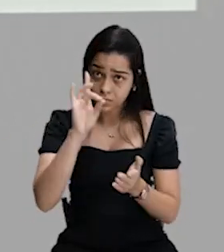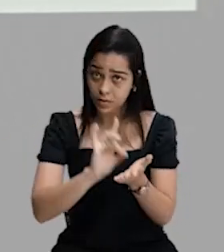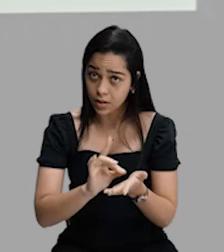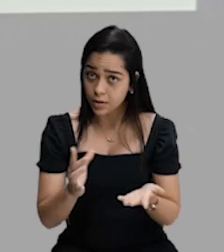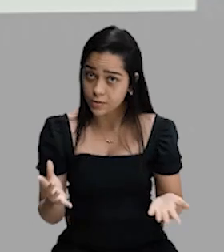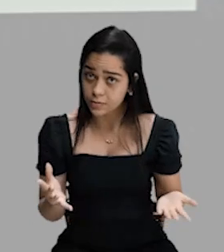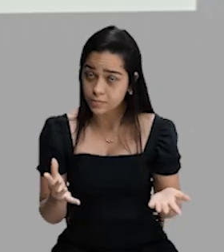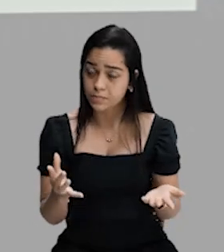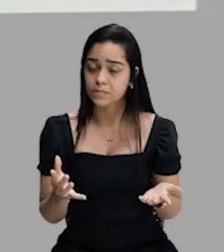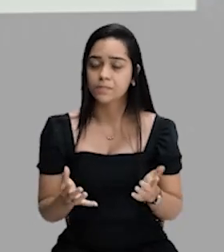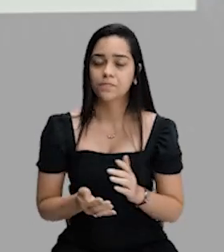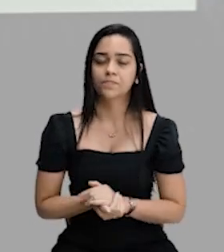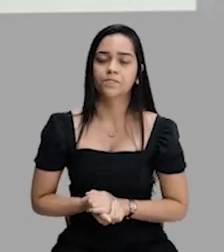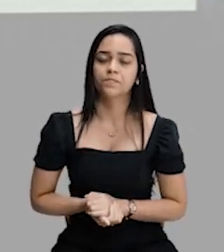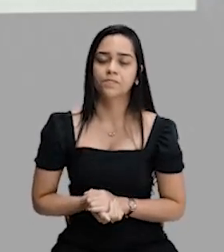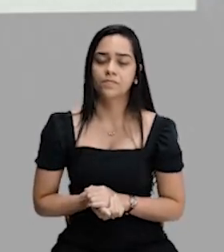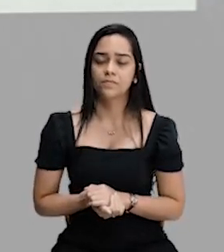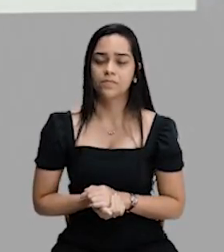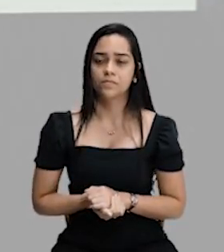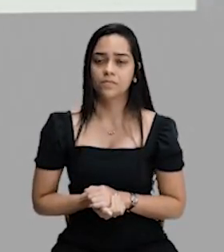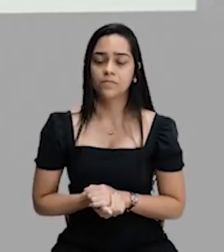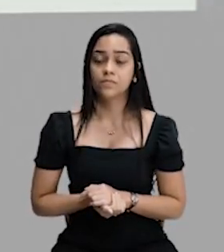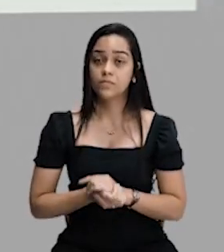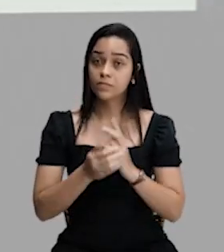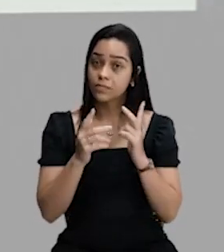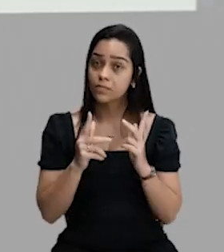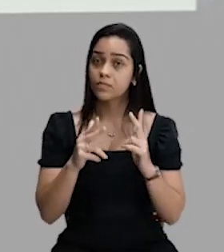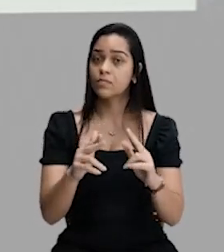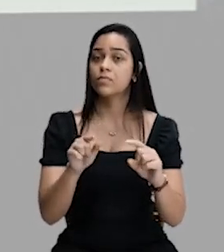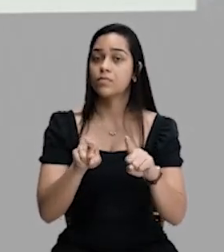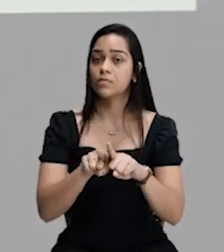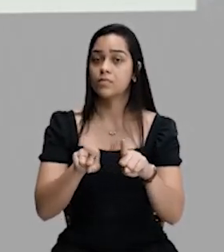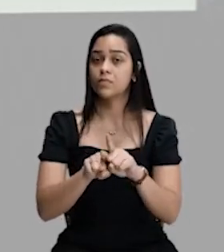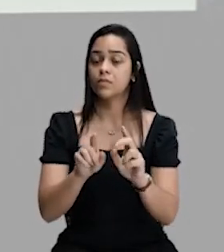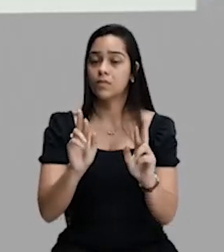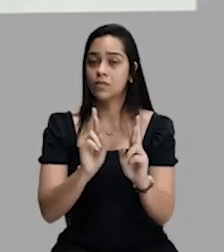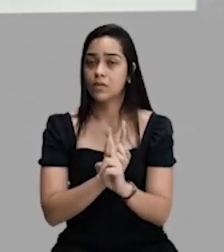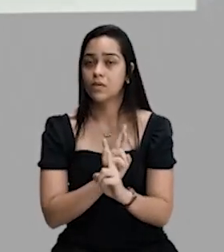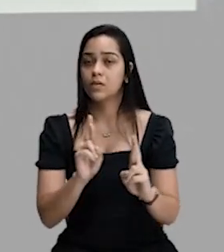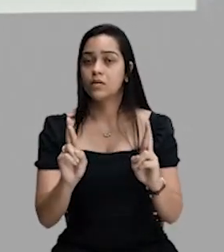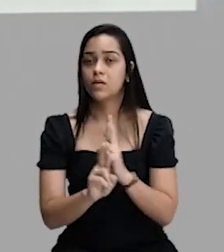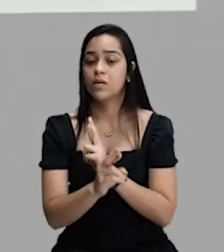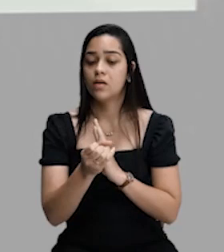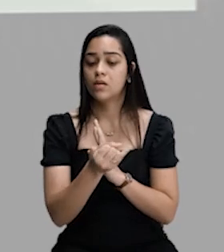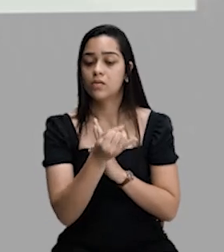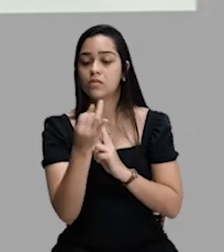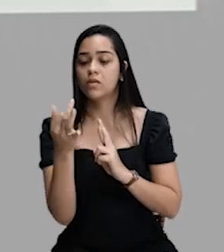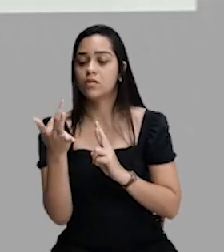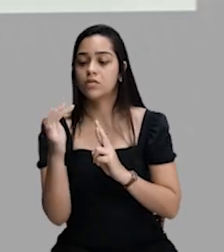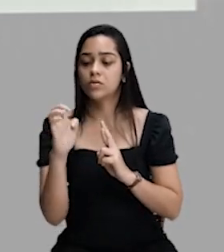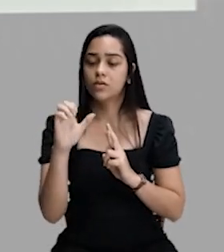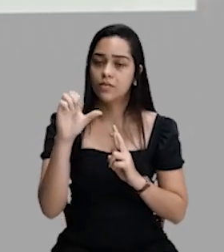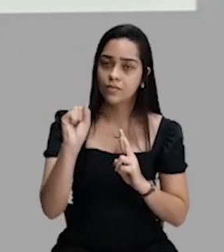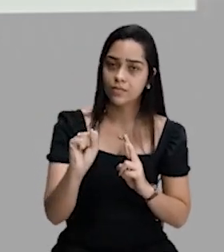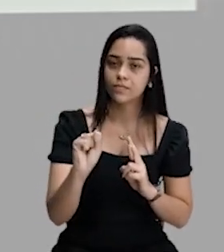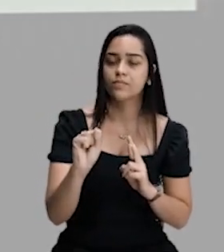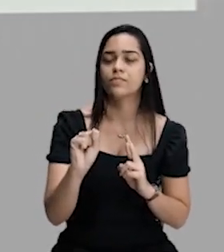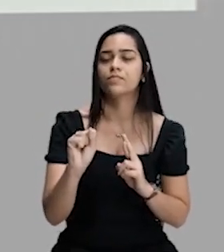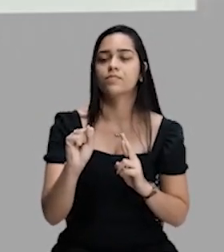é verdade vocês multiplicado por 3 a mesma coisa em relação à quantidade de faces